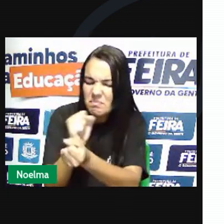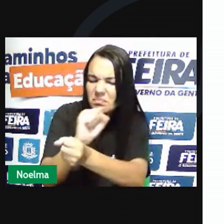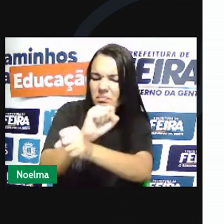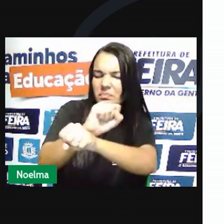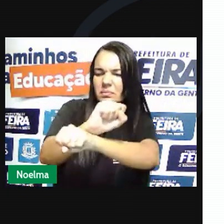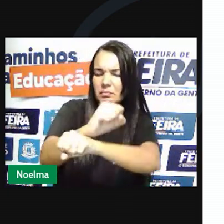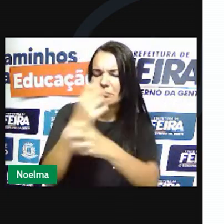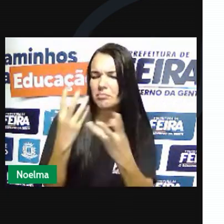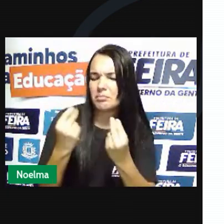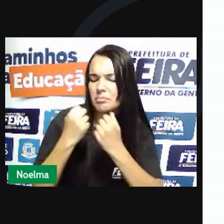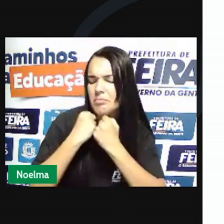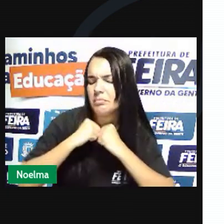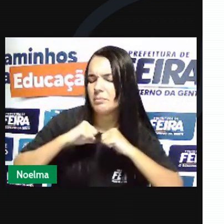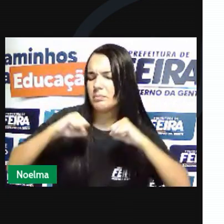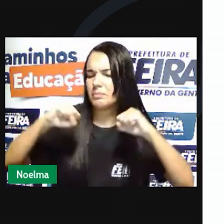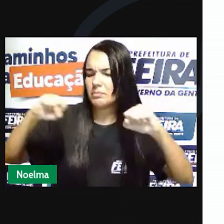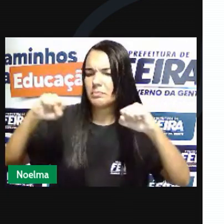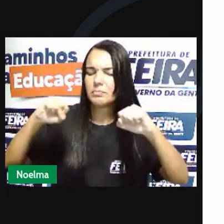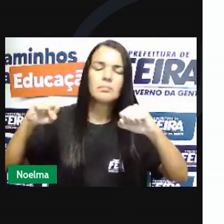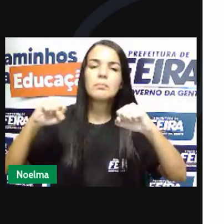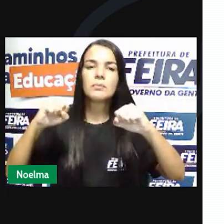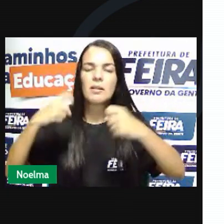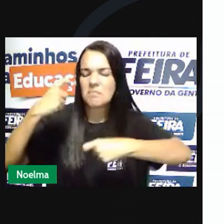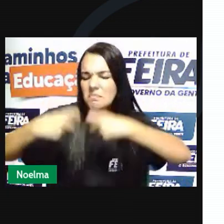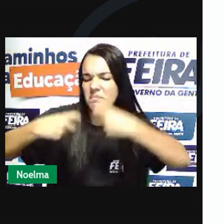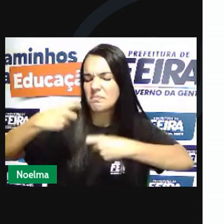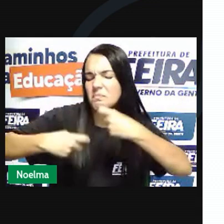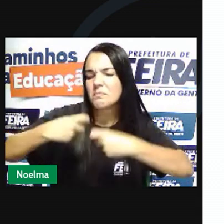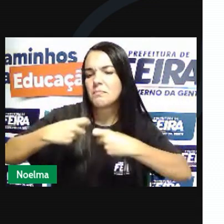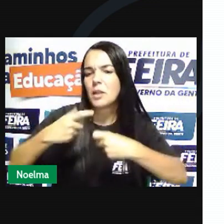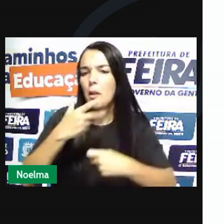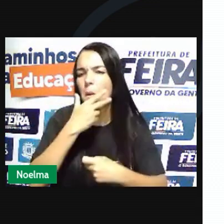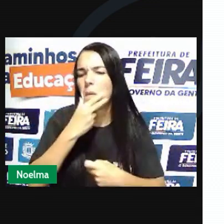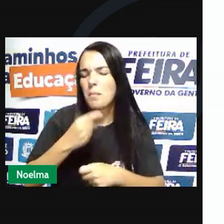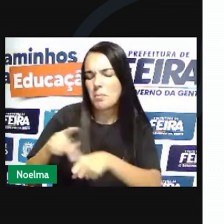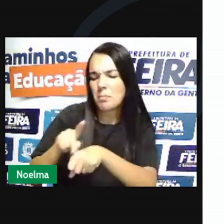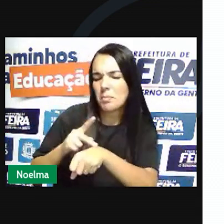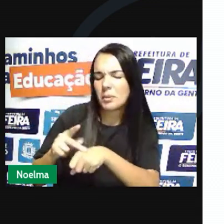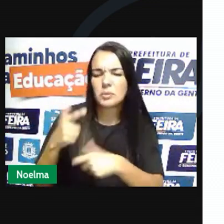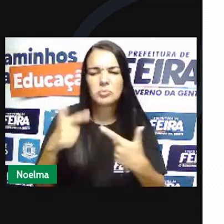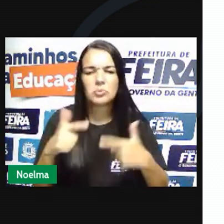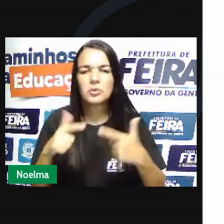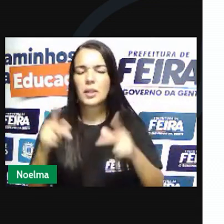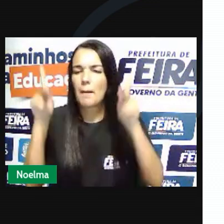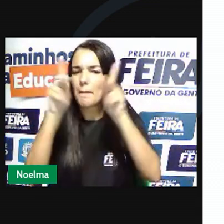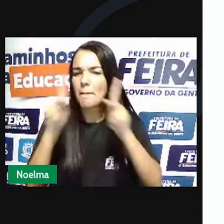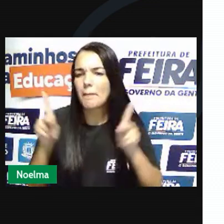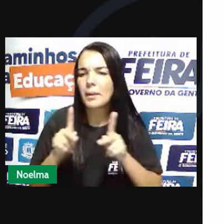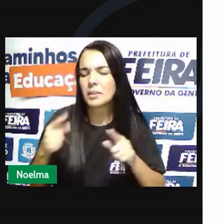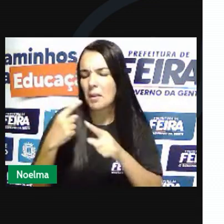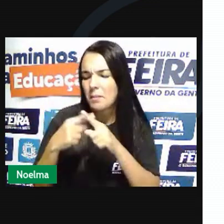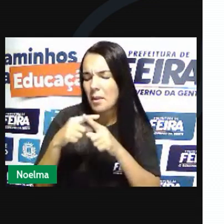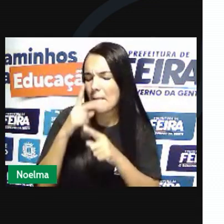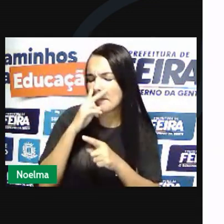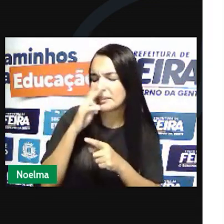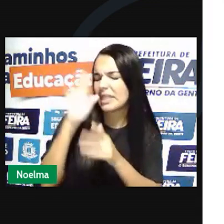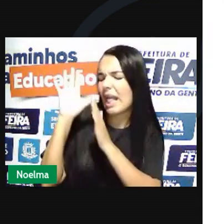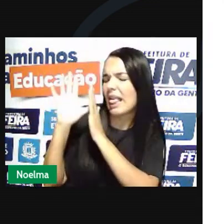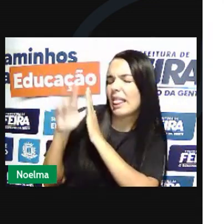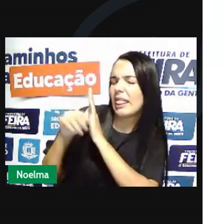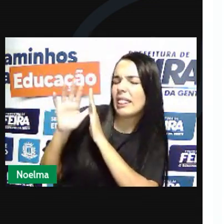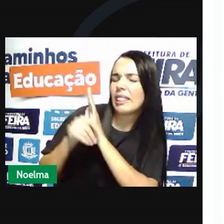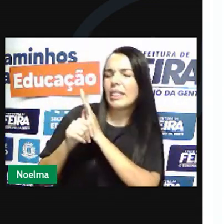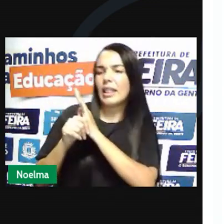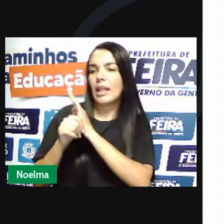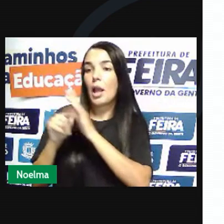tamanha, violência e escravidão. Negro não tinha sossego, era como se fosse ladrão. Na